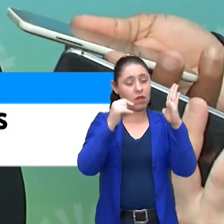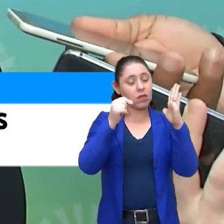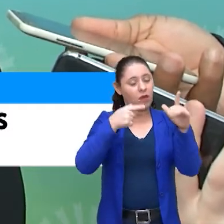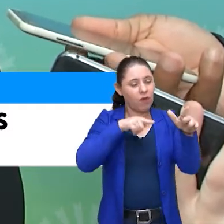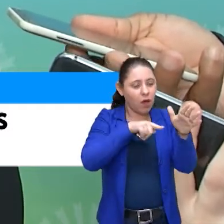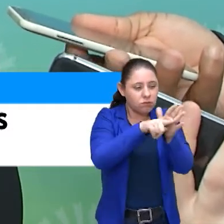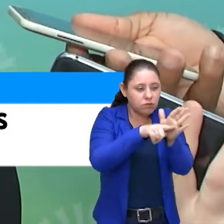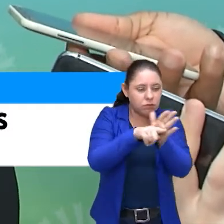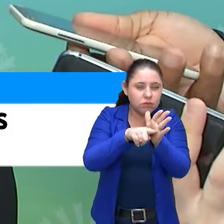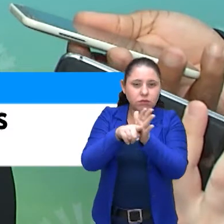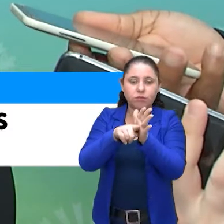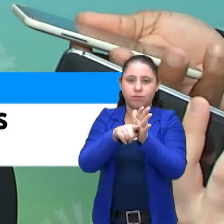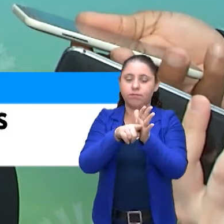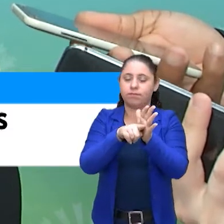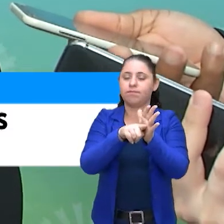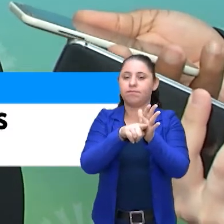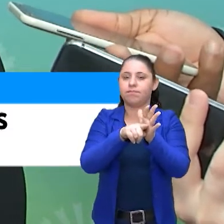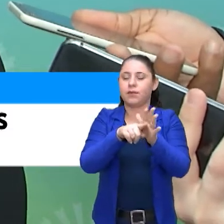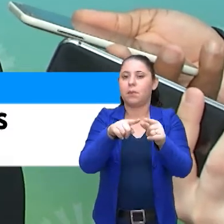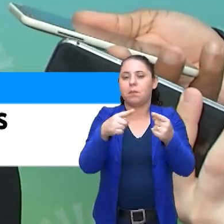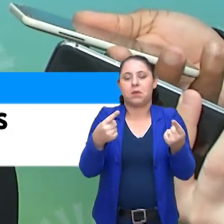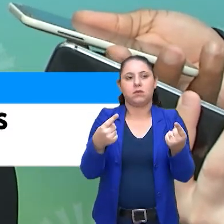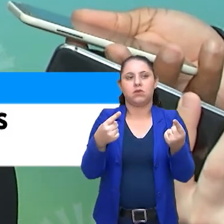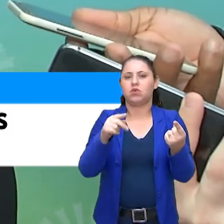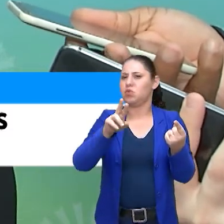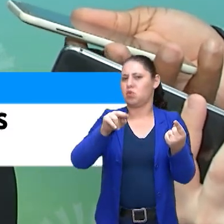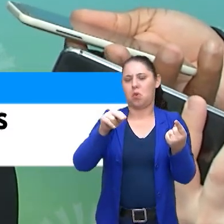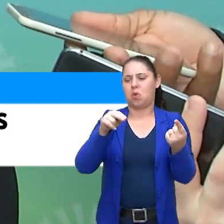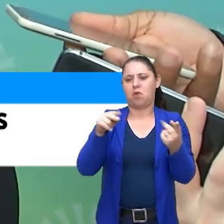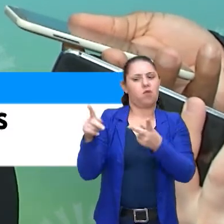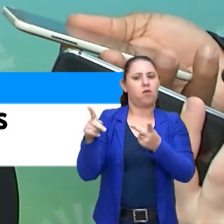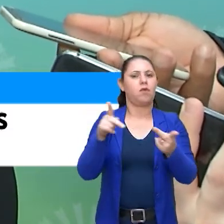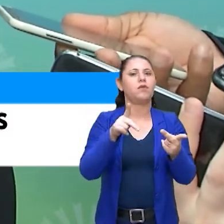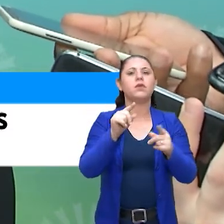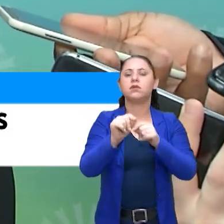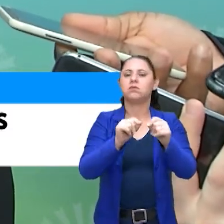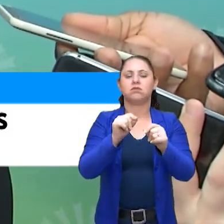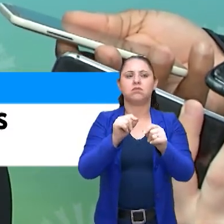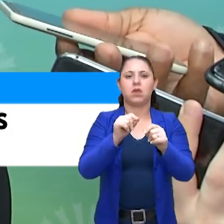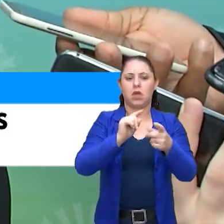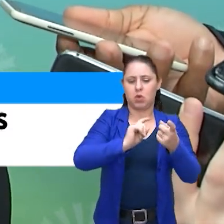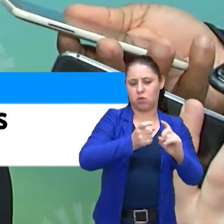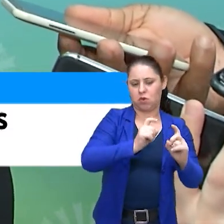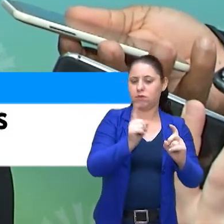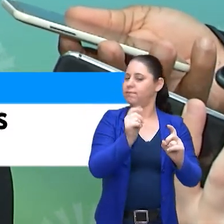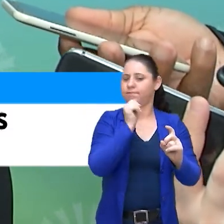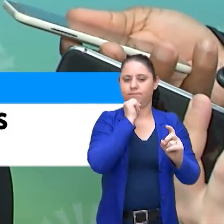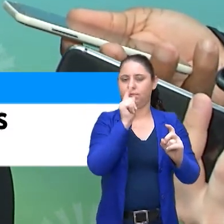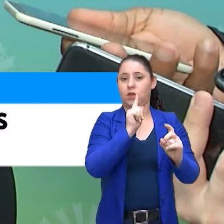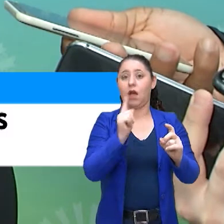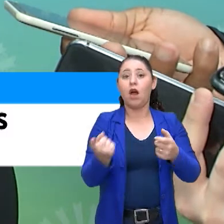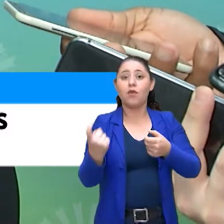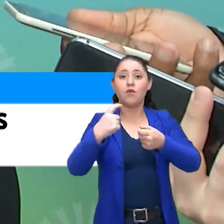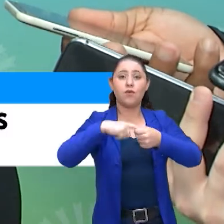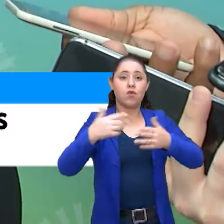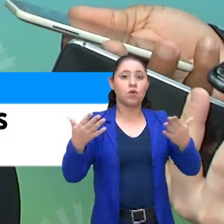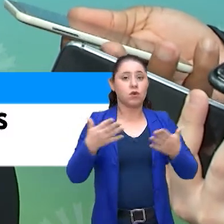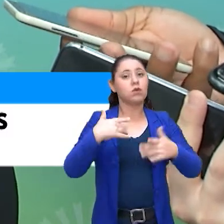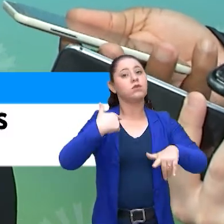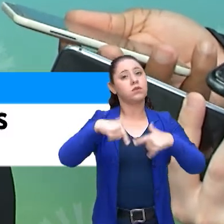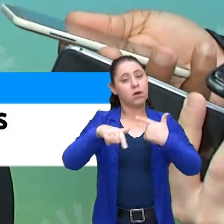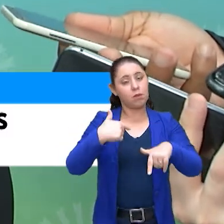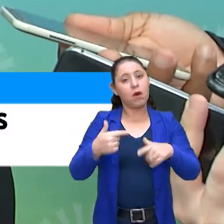equipamentos que serão analisados, mas assim, nunca fomos convidados para nenhuma reunião. Agora, na volta